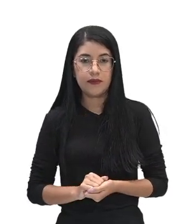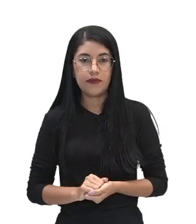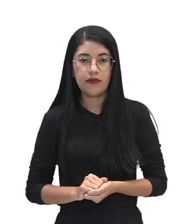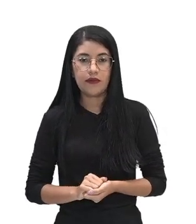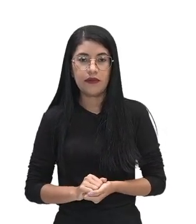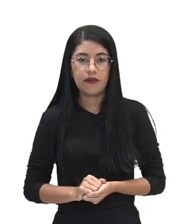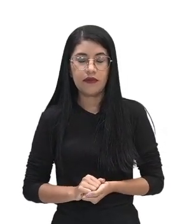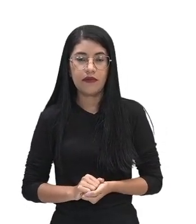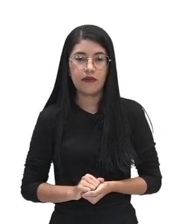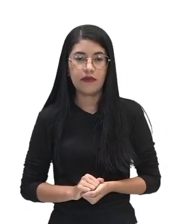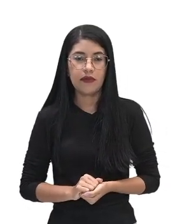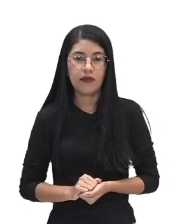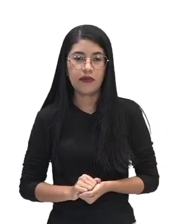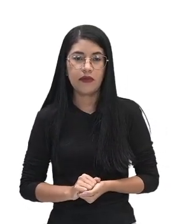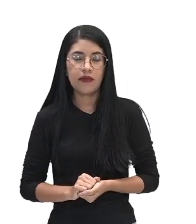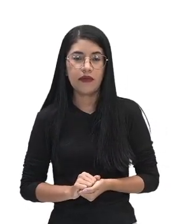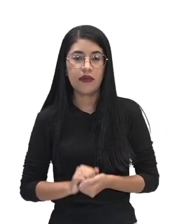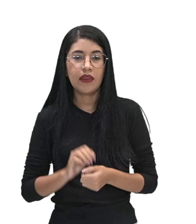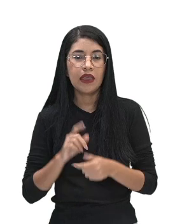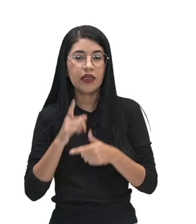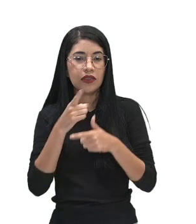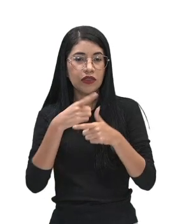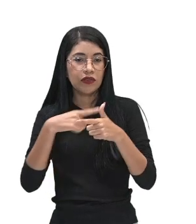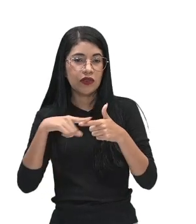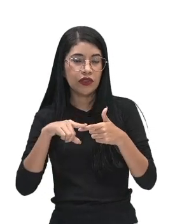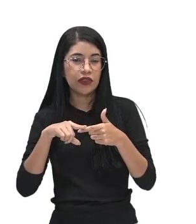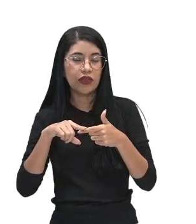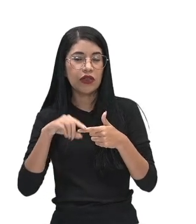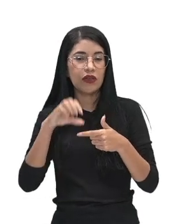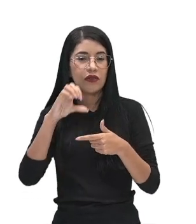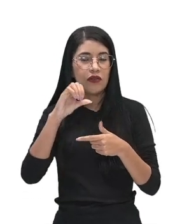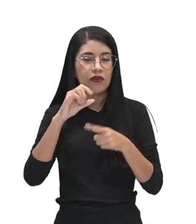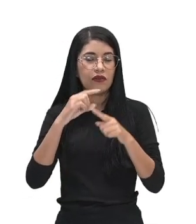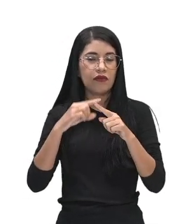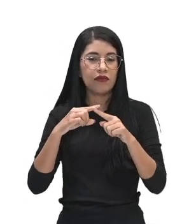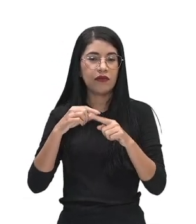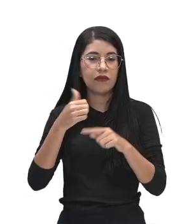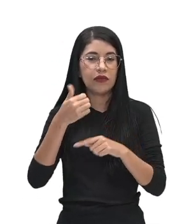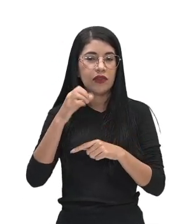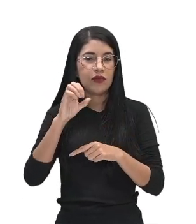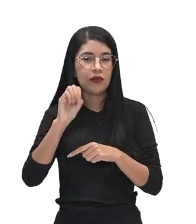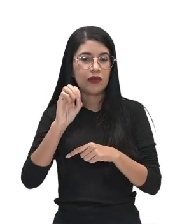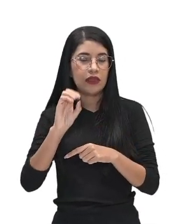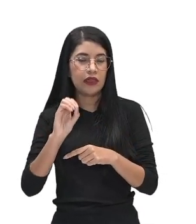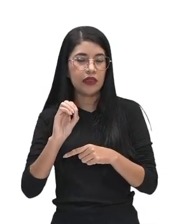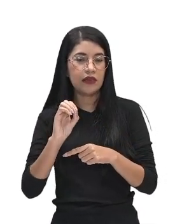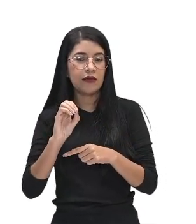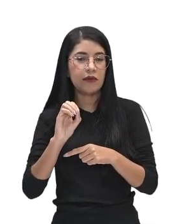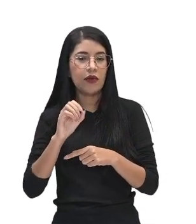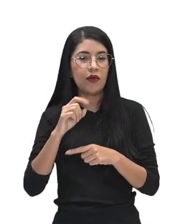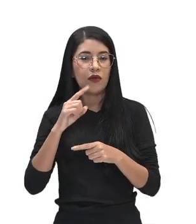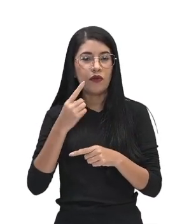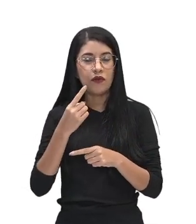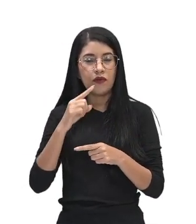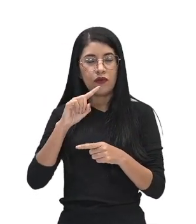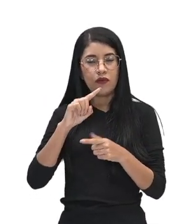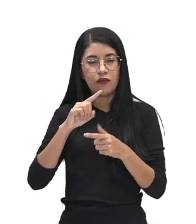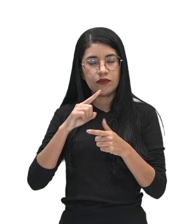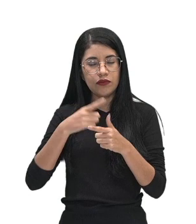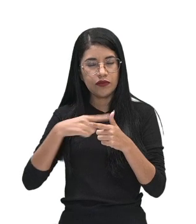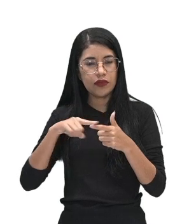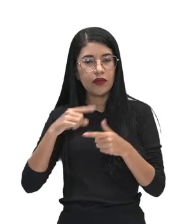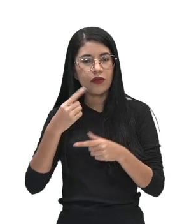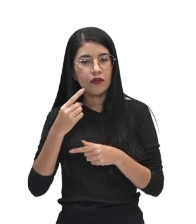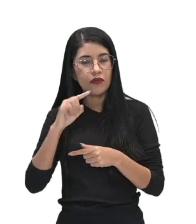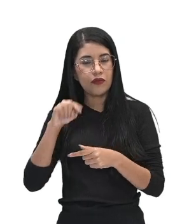certo? E vou dividir 9 vezes 180 por 1,6, tá certo? Então, olha só,